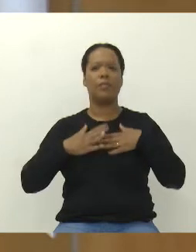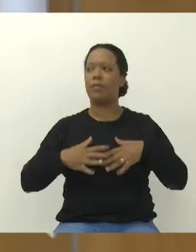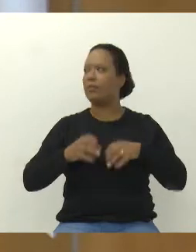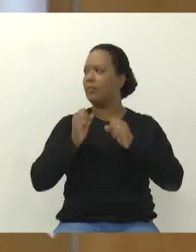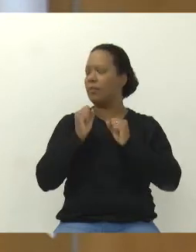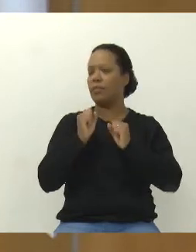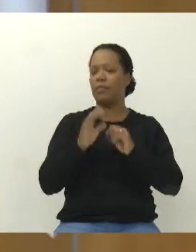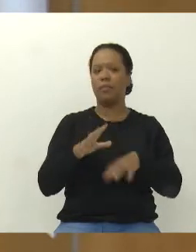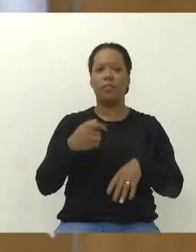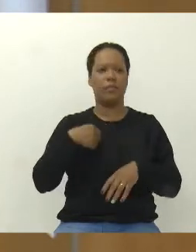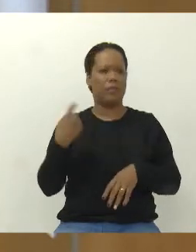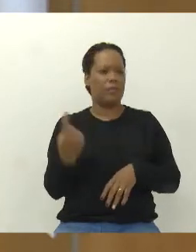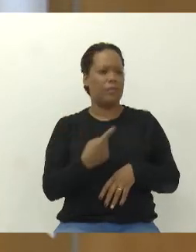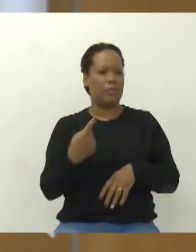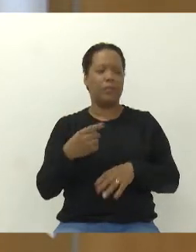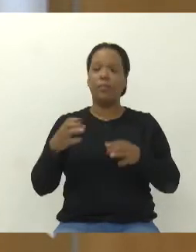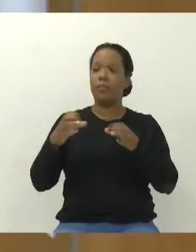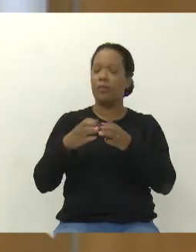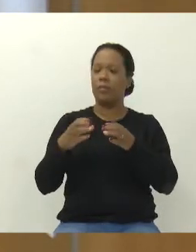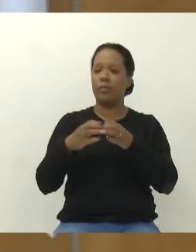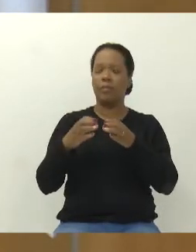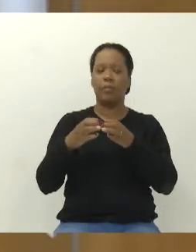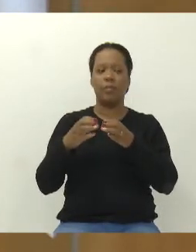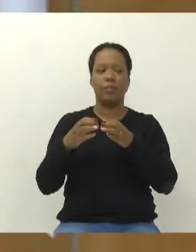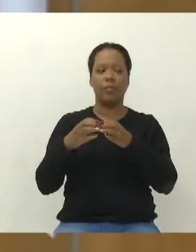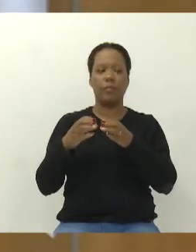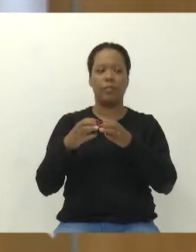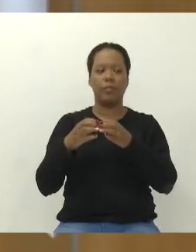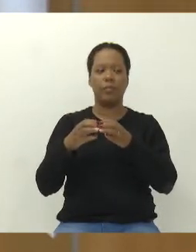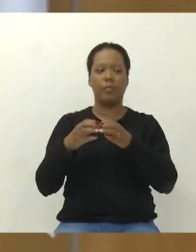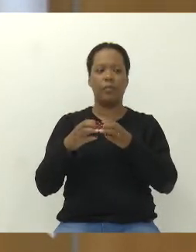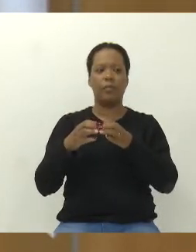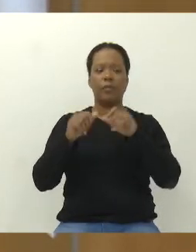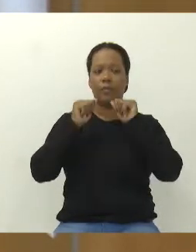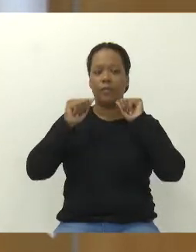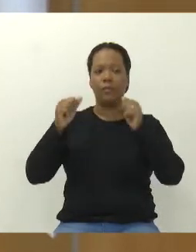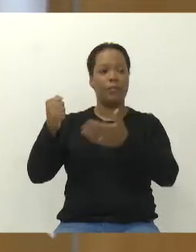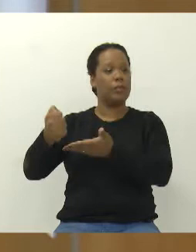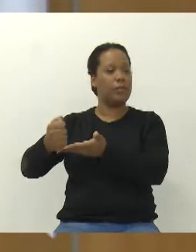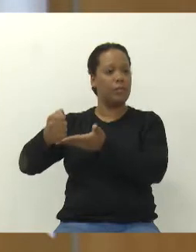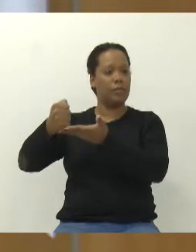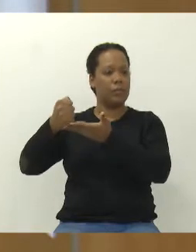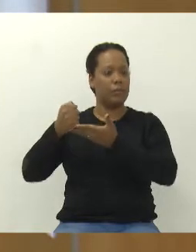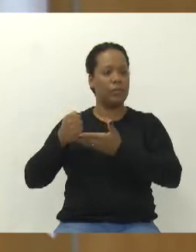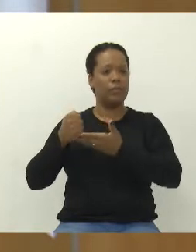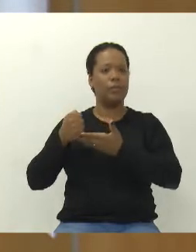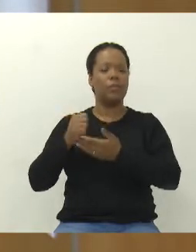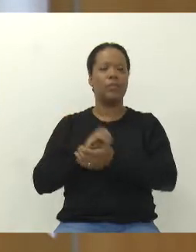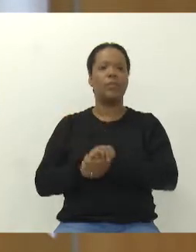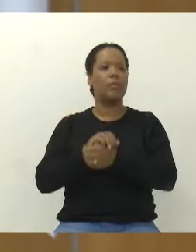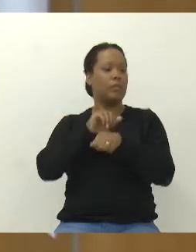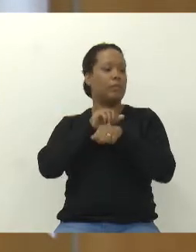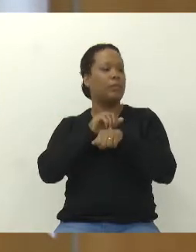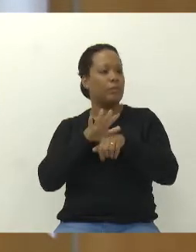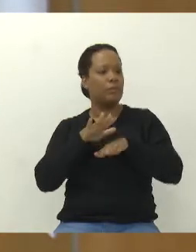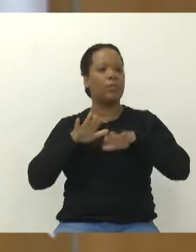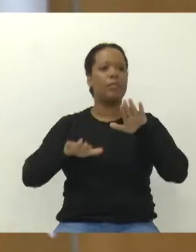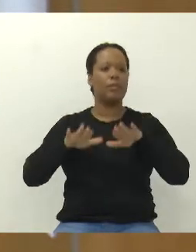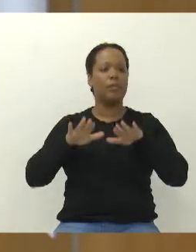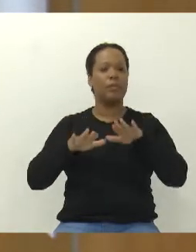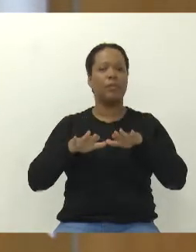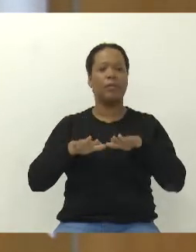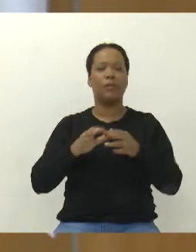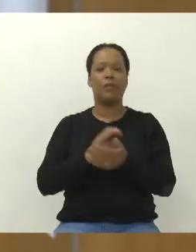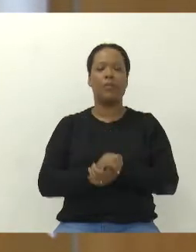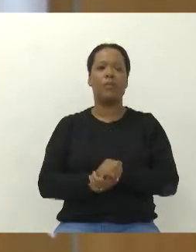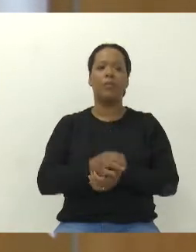não é tomada sozinho, meu gabinete ajuda, algumas pessoas que acompanham meu mandato opinam, logicamente, às vezes nem todas as opiniões são